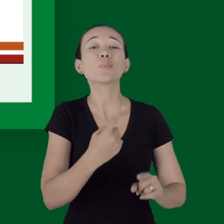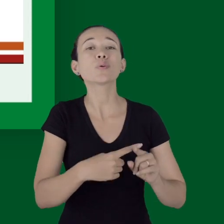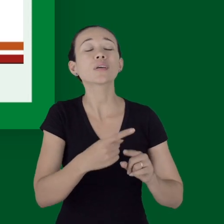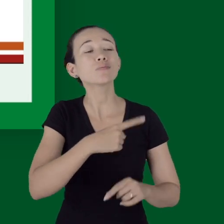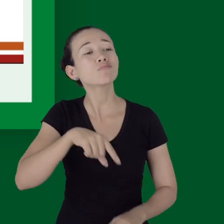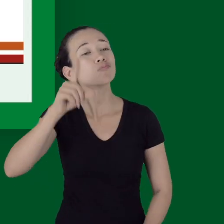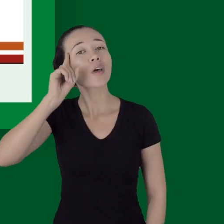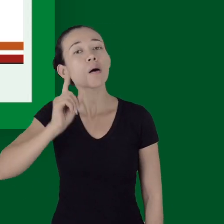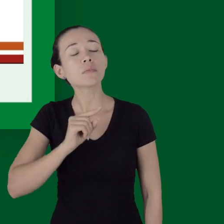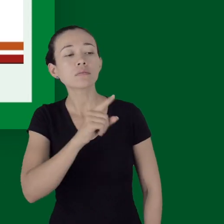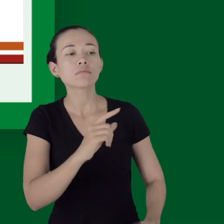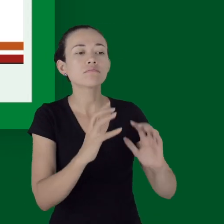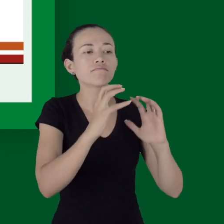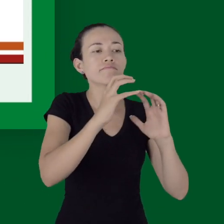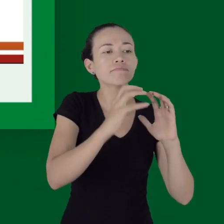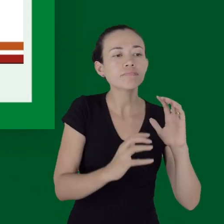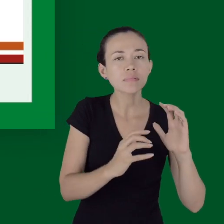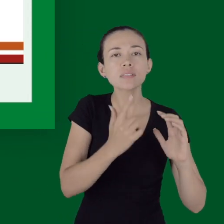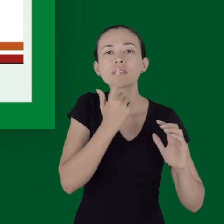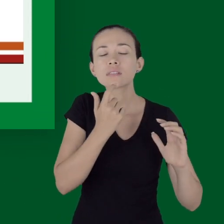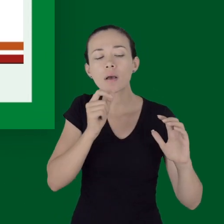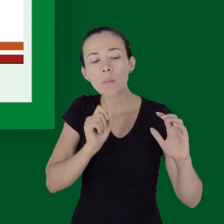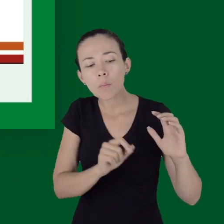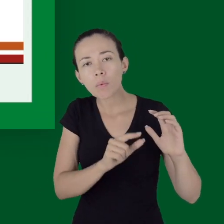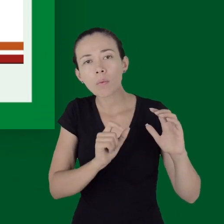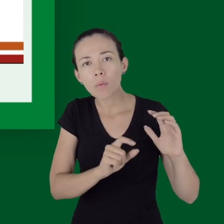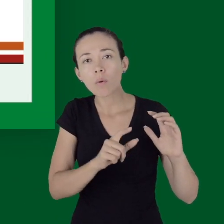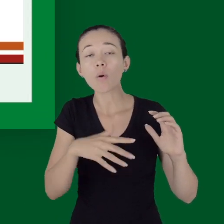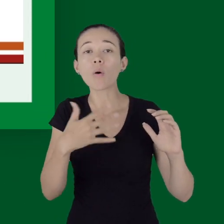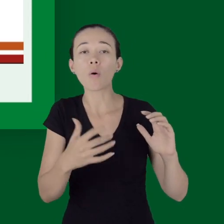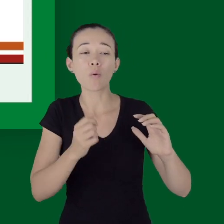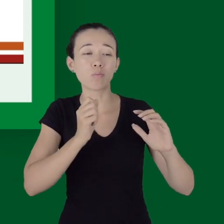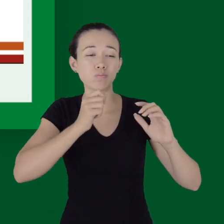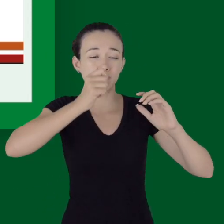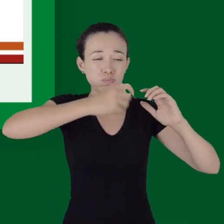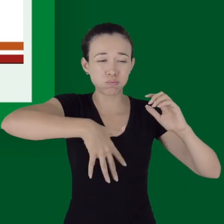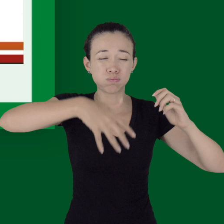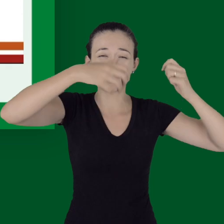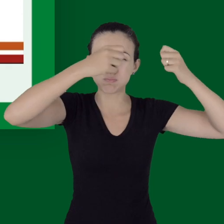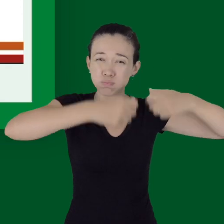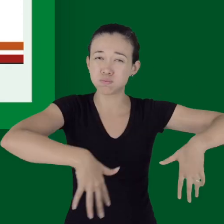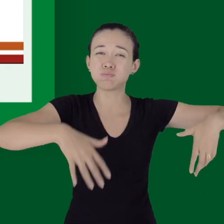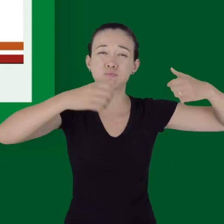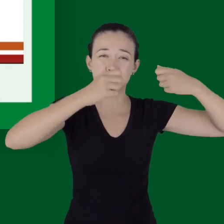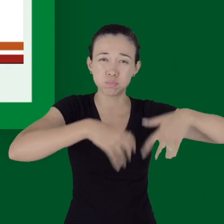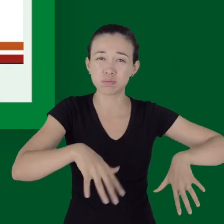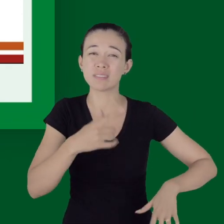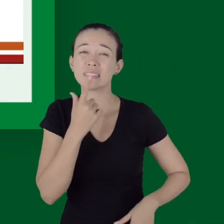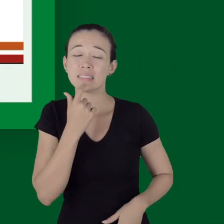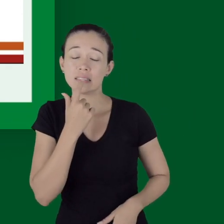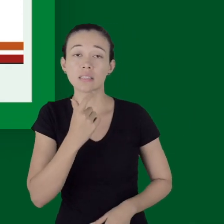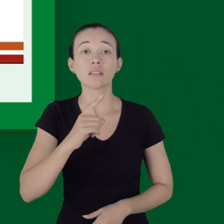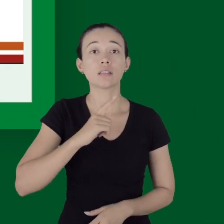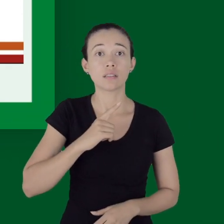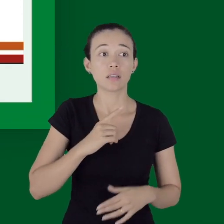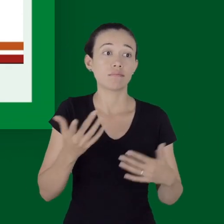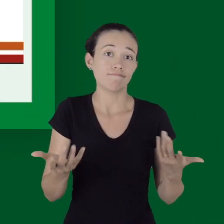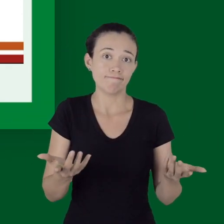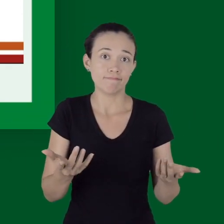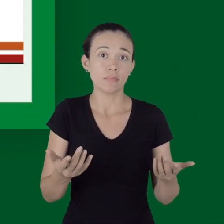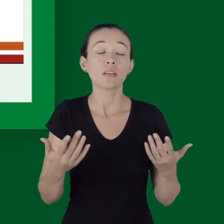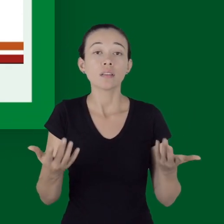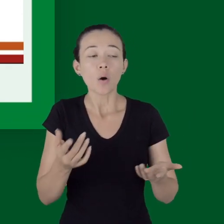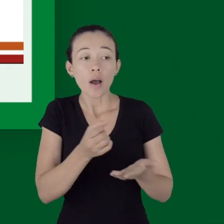é hemorrágico. Então, a princípio, a gente mantém a pressão, só vai medicar se tiver um quadro de emergência, que seria uma sistólica maior